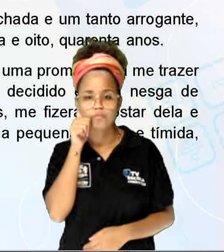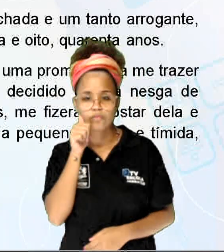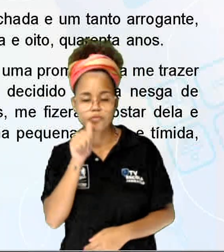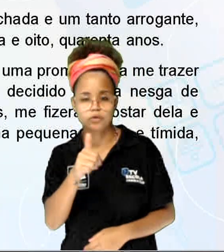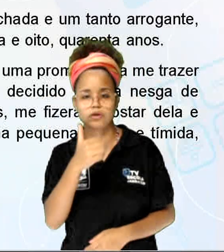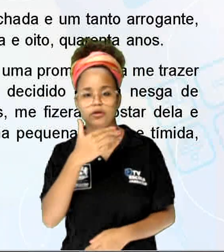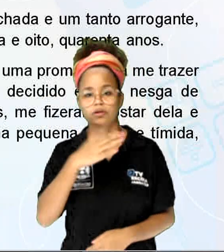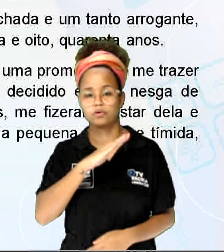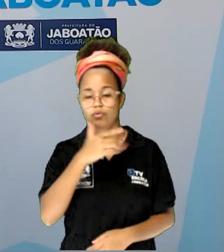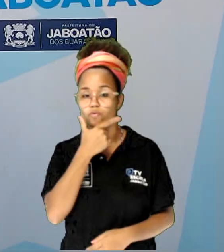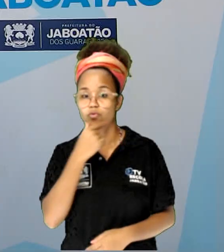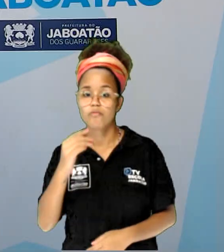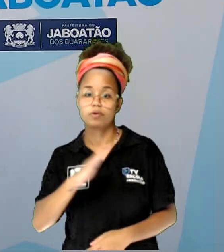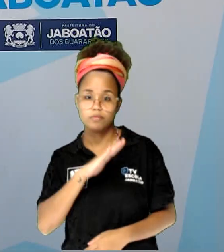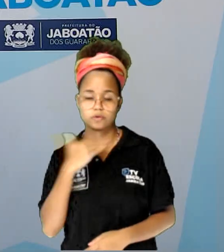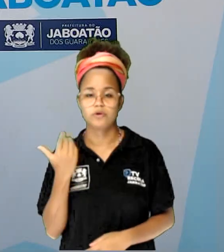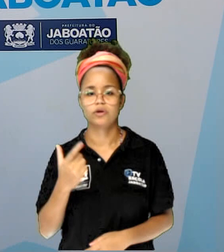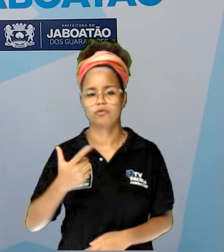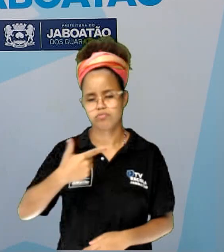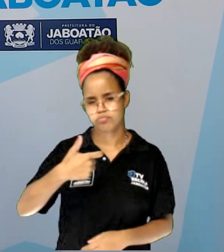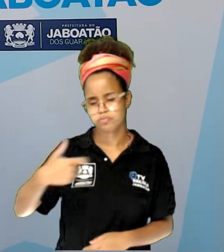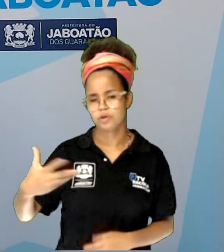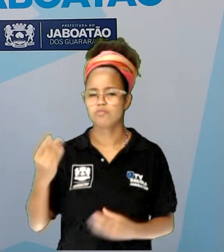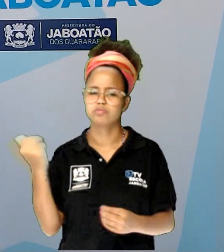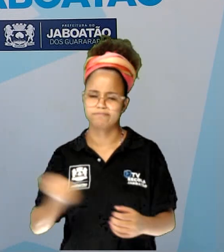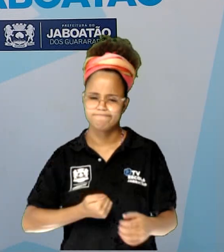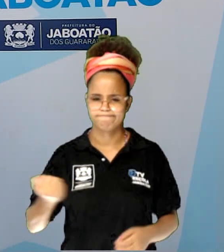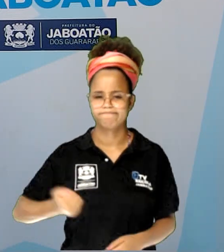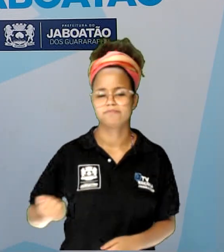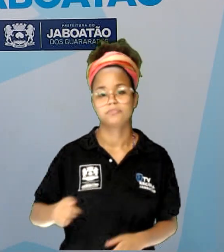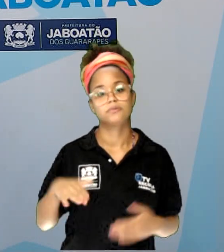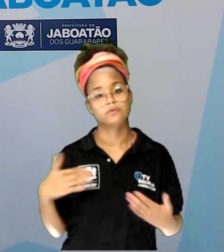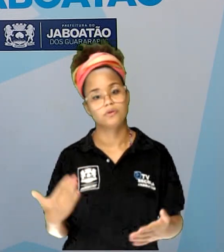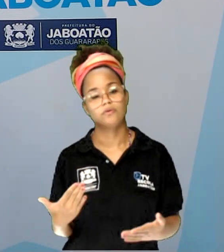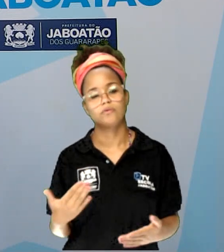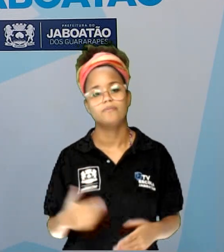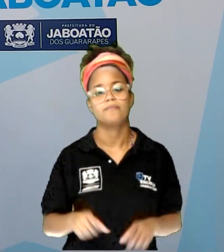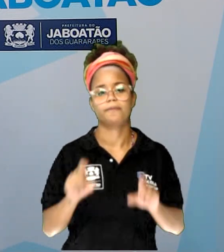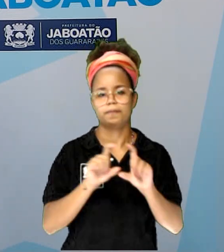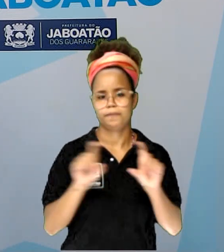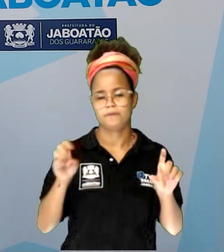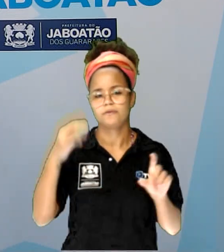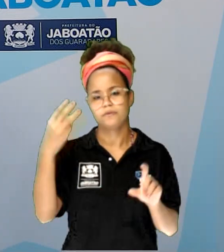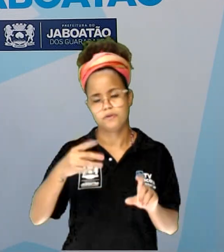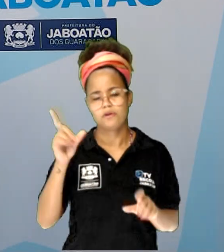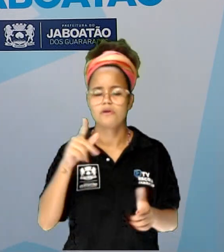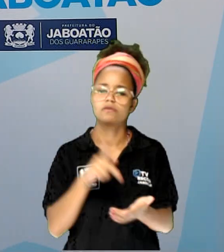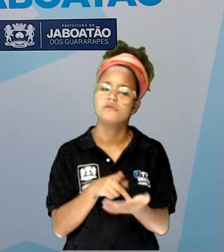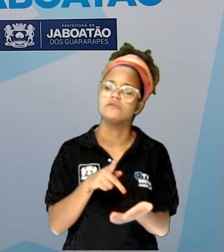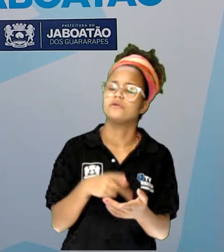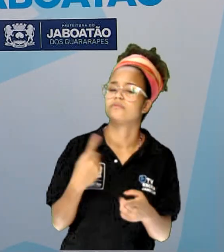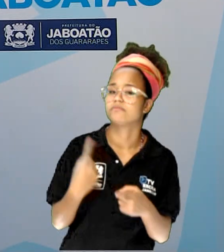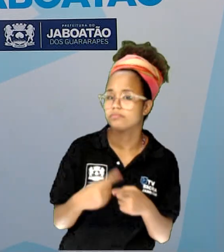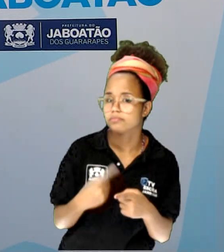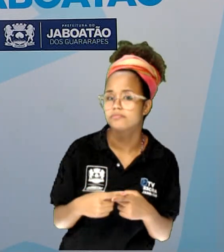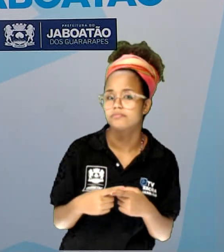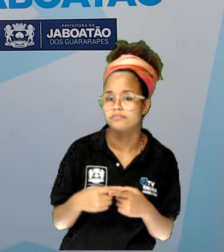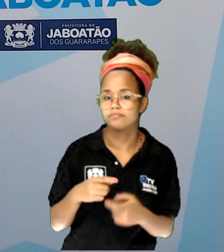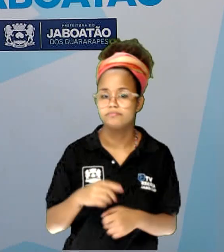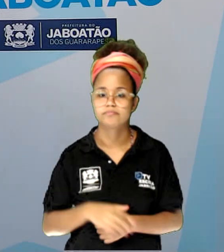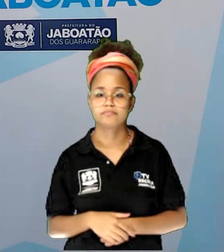tiros e muitas facadas. Então, nesse caso, realmente, esse item 3, ele vai ser verdadeiro, porque normalmente,